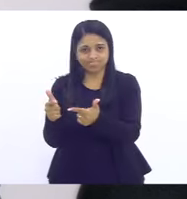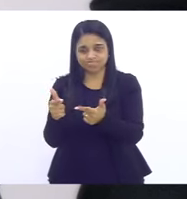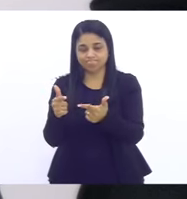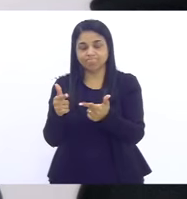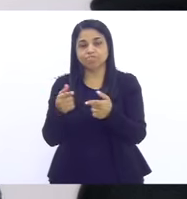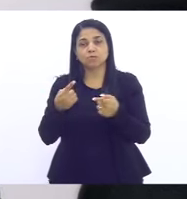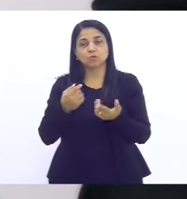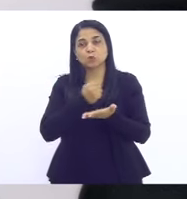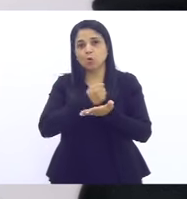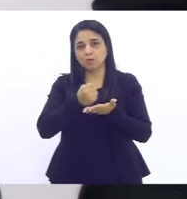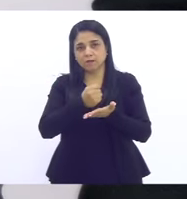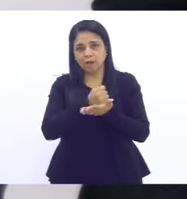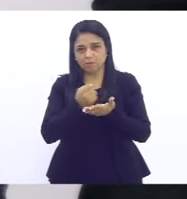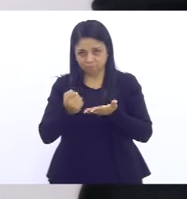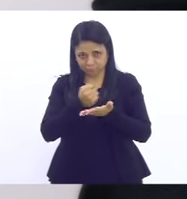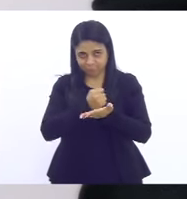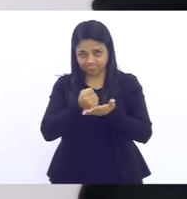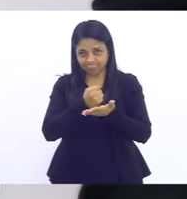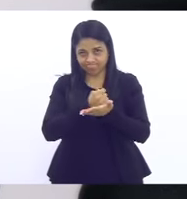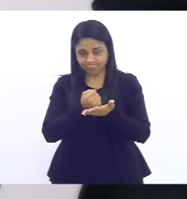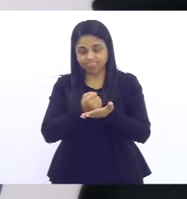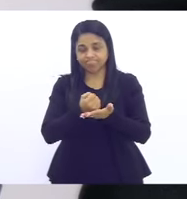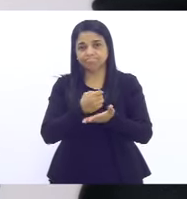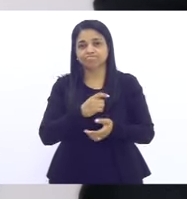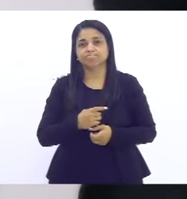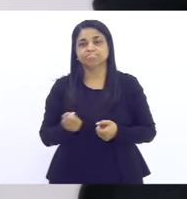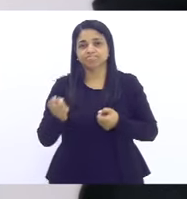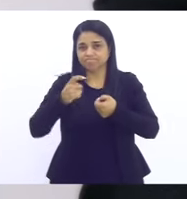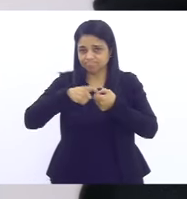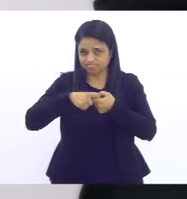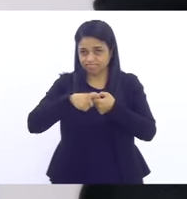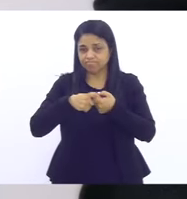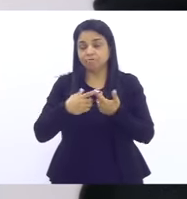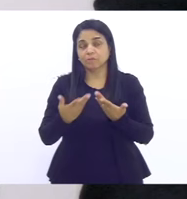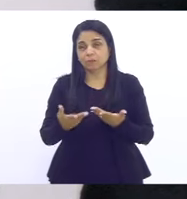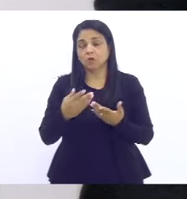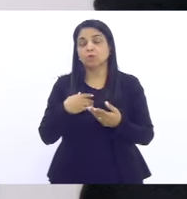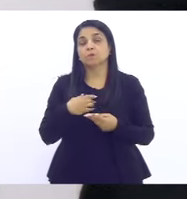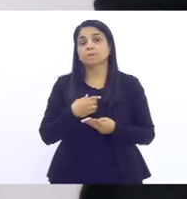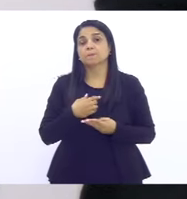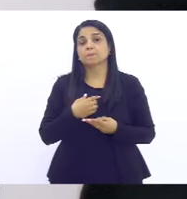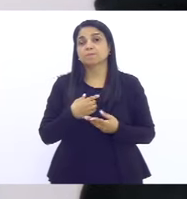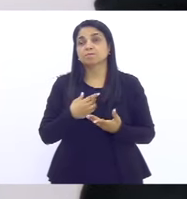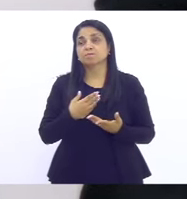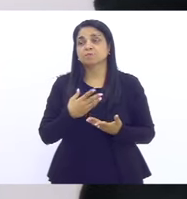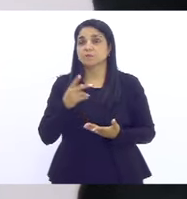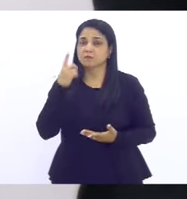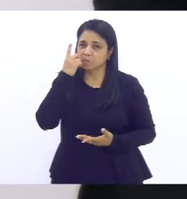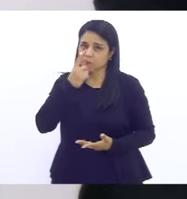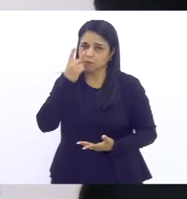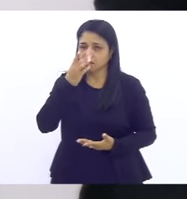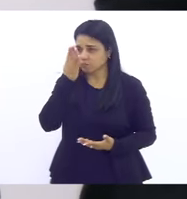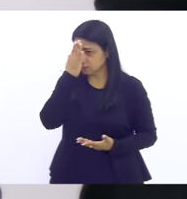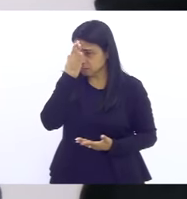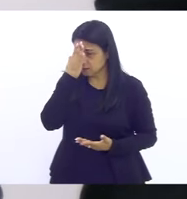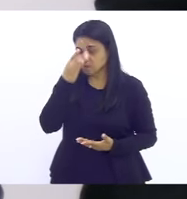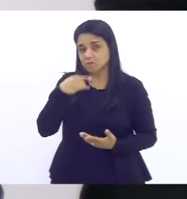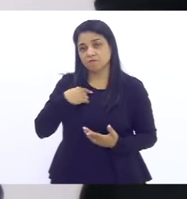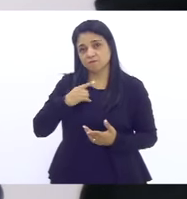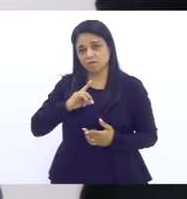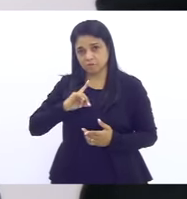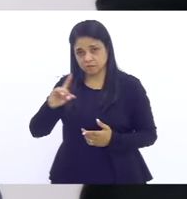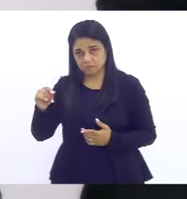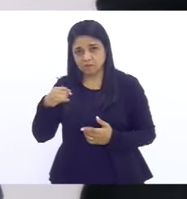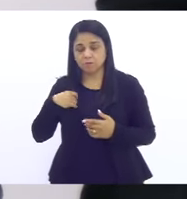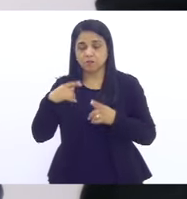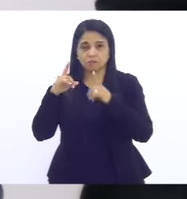concessão. Por último, infelizmente o deputado precisou sair para um evento em Brasília, mas eu